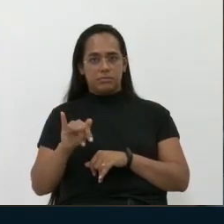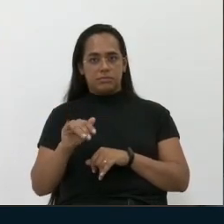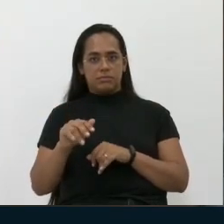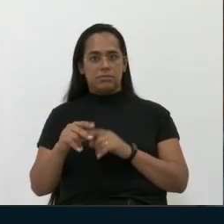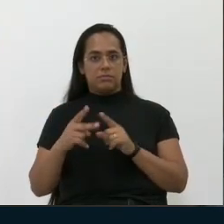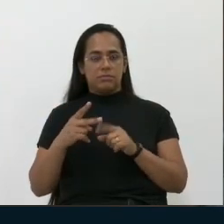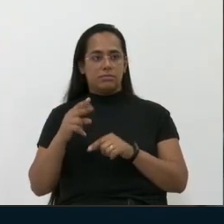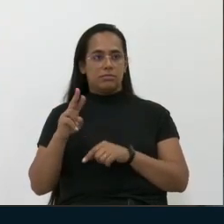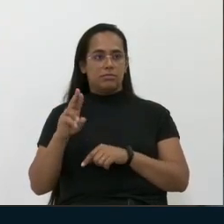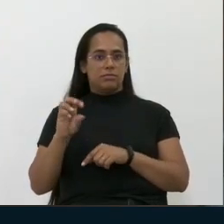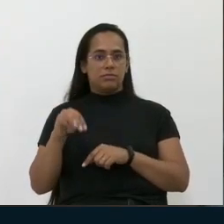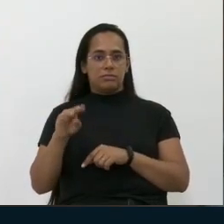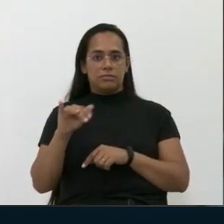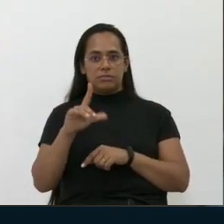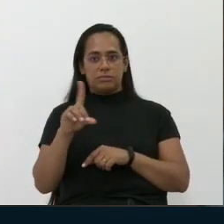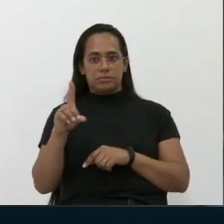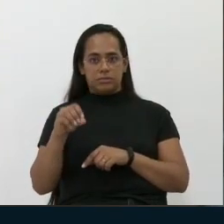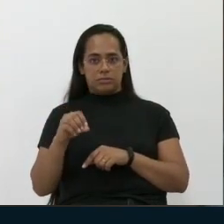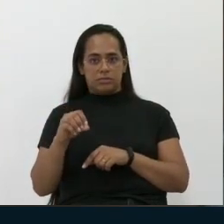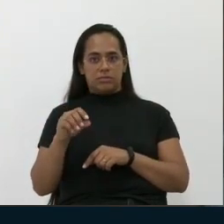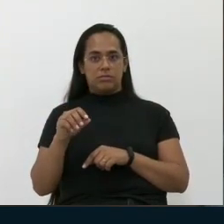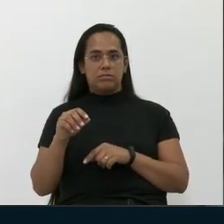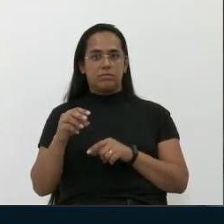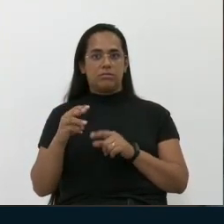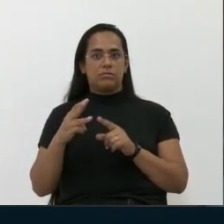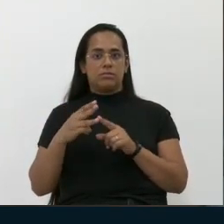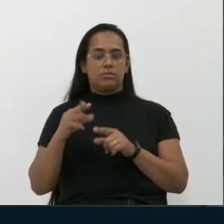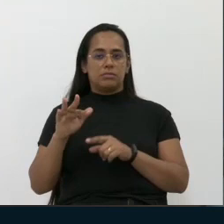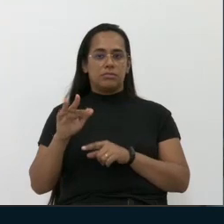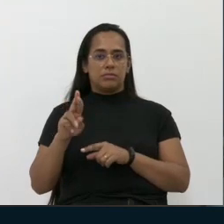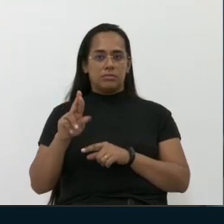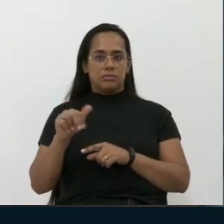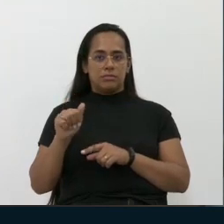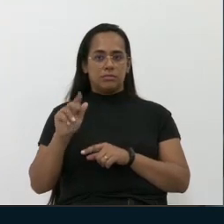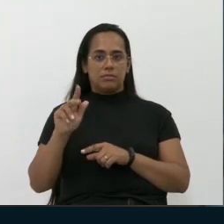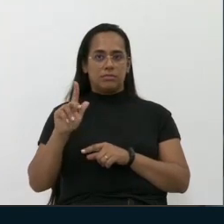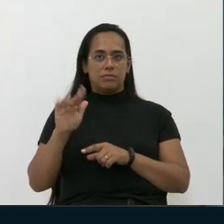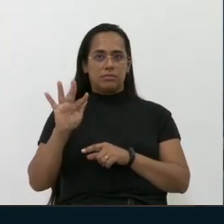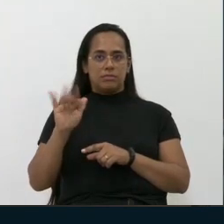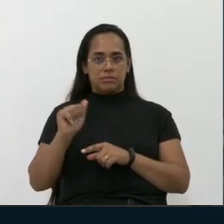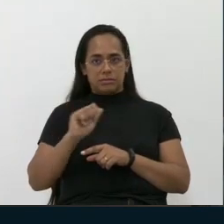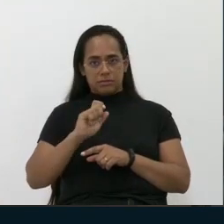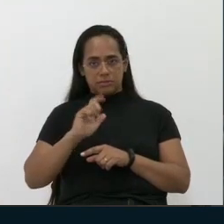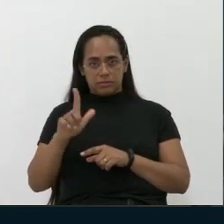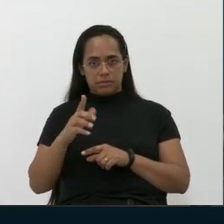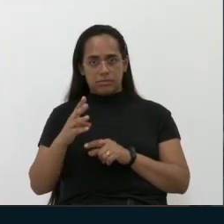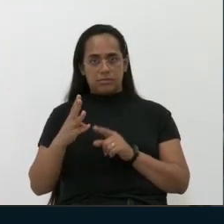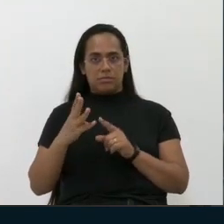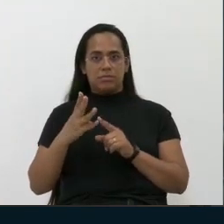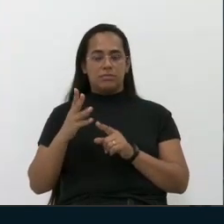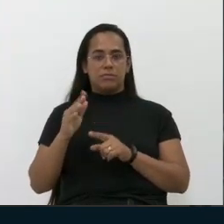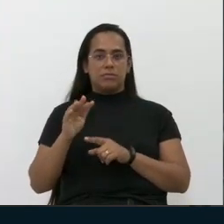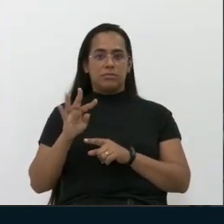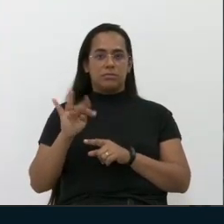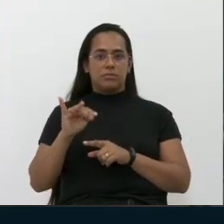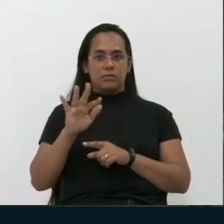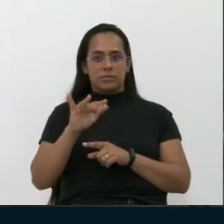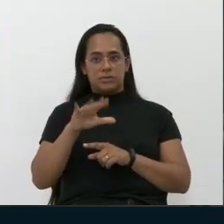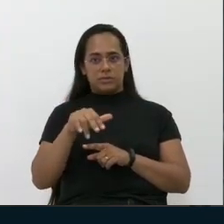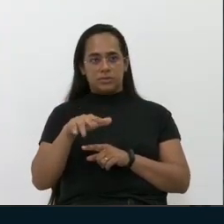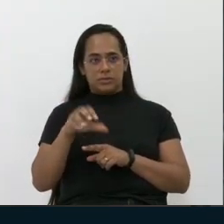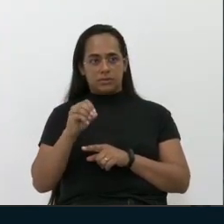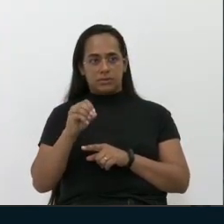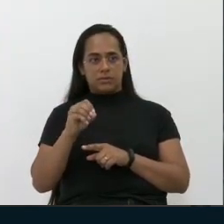Santos, PSD, Rafael Acosta, PSB, Ticiano, PSD, Dr. Laércio